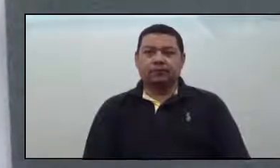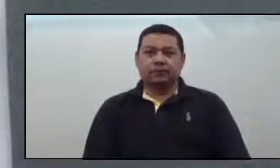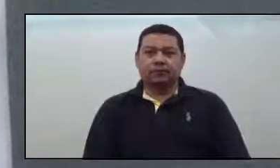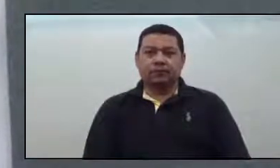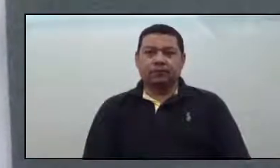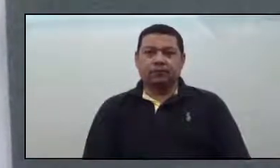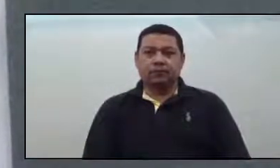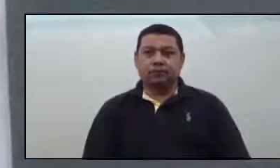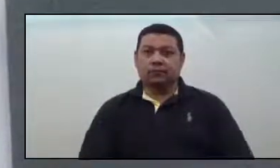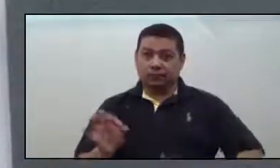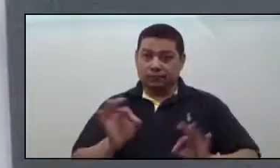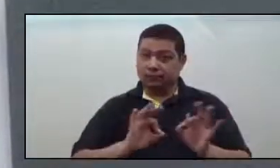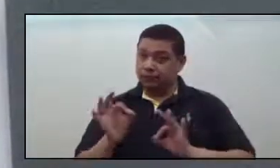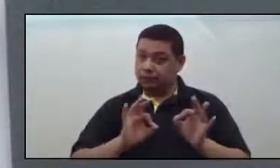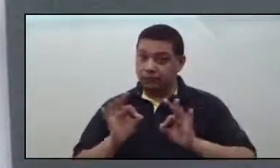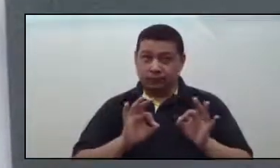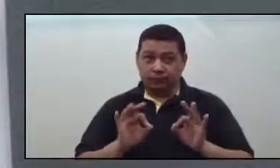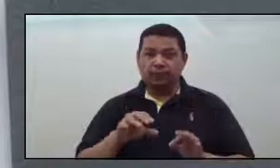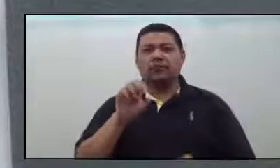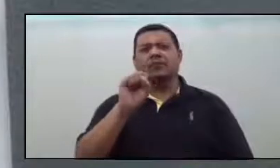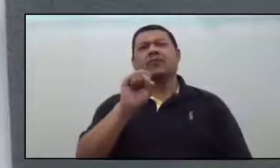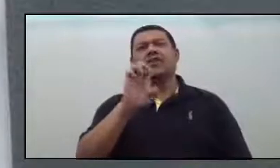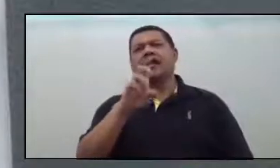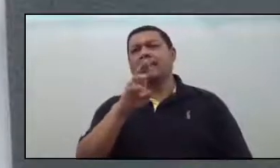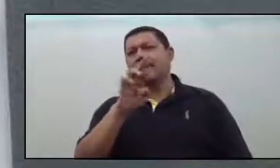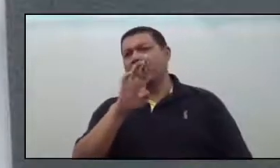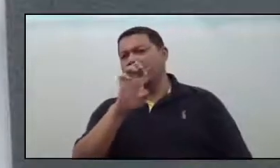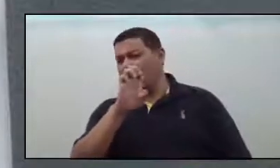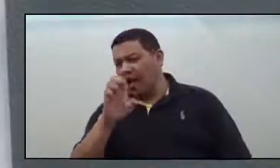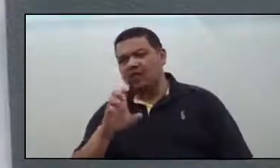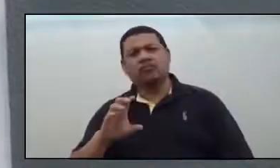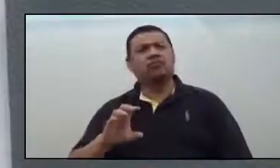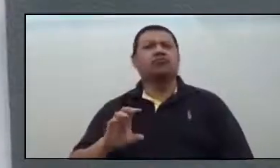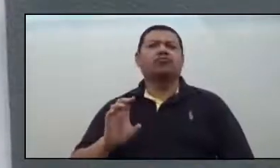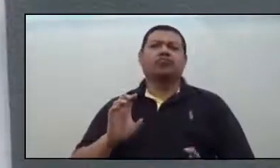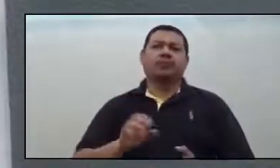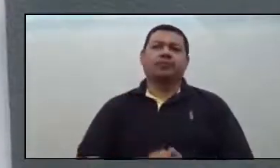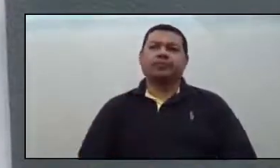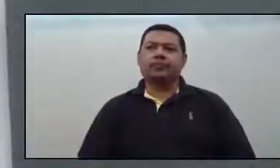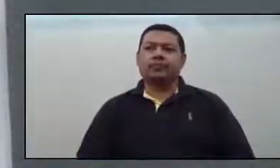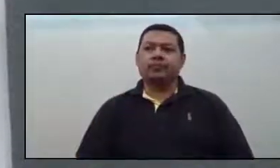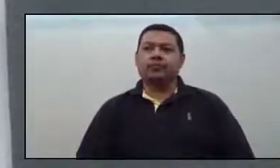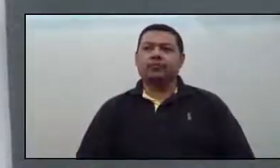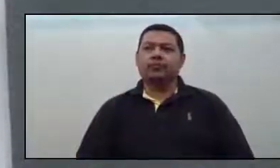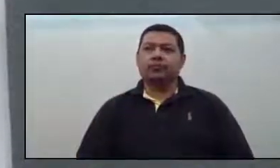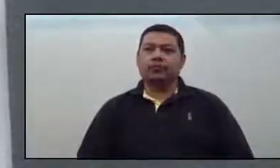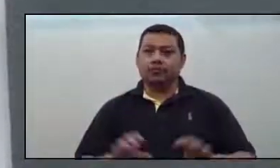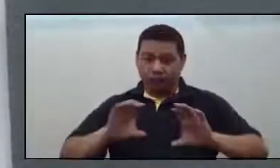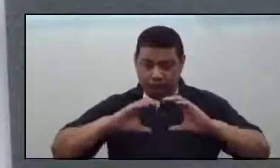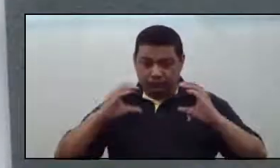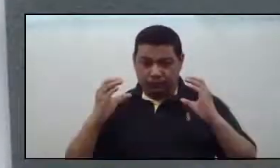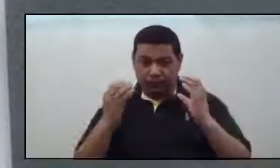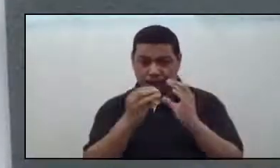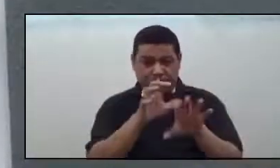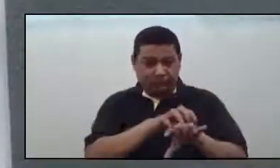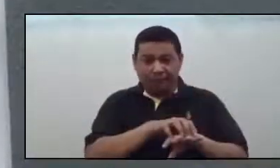do Projeto Líder, do SEBRAE, do Conselho de Turismo. Muito obrigado, Brito, por sua presença, sempre atuante aqui.